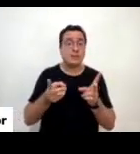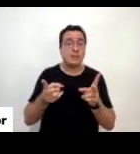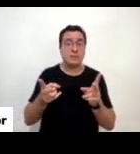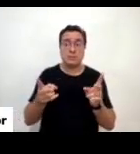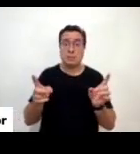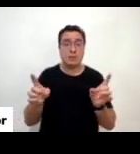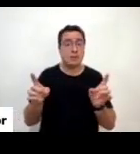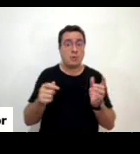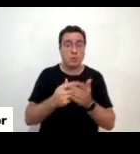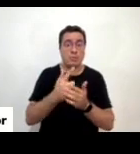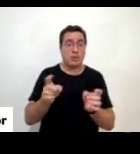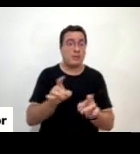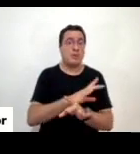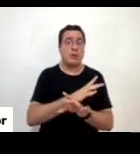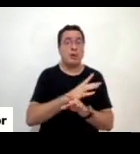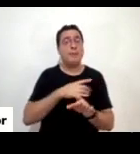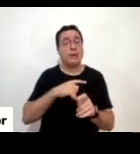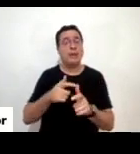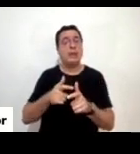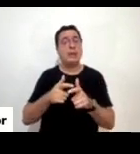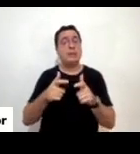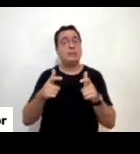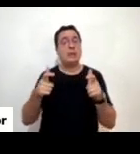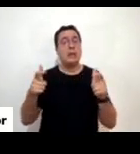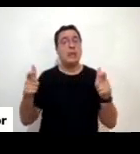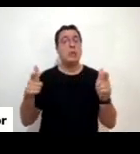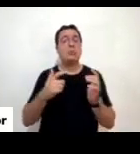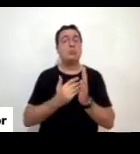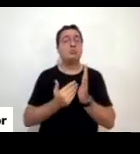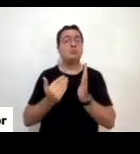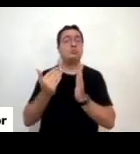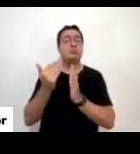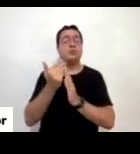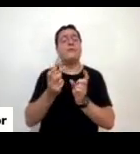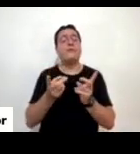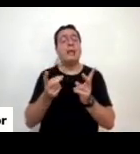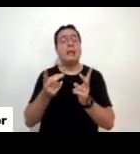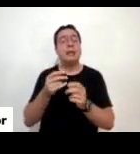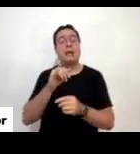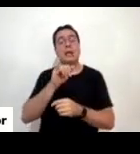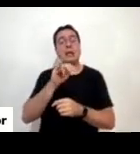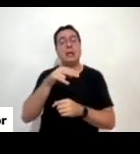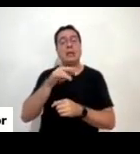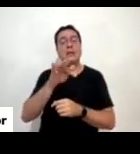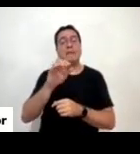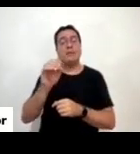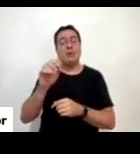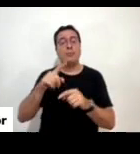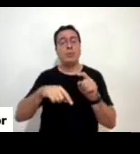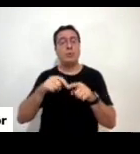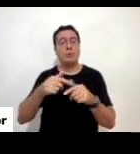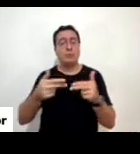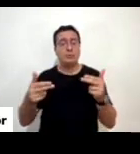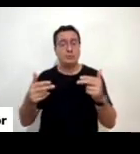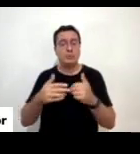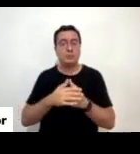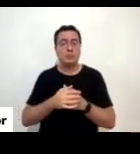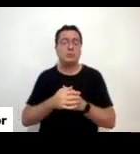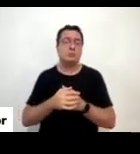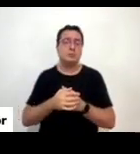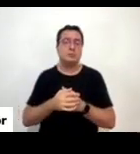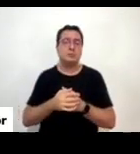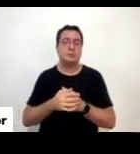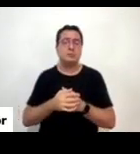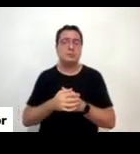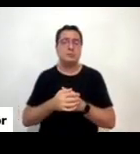grande crescimento já de alguns anos para cá, onde nós temos venda de infoprodutos, onde uma pessoa acessa um